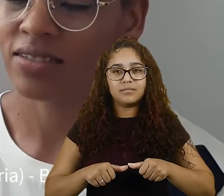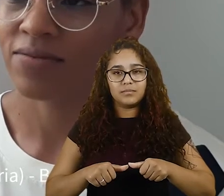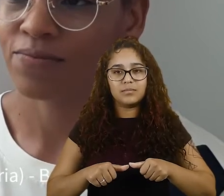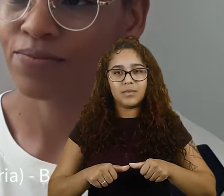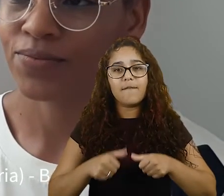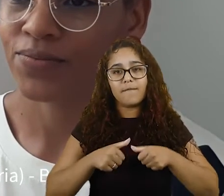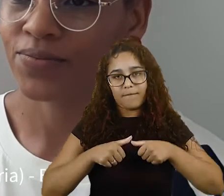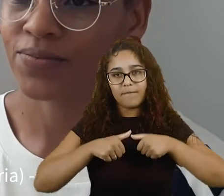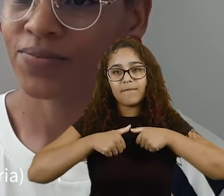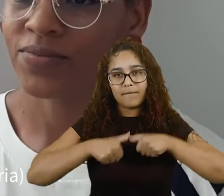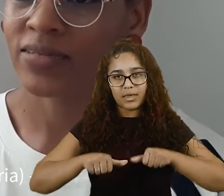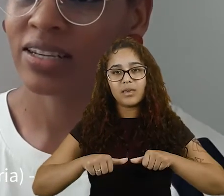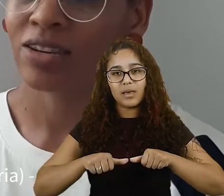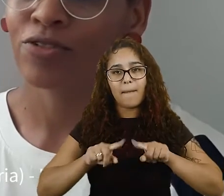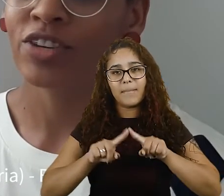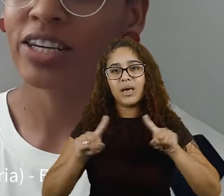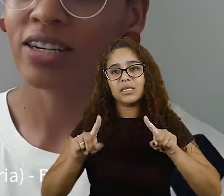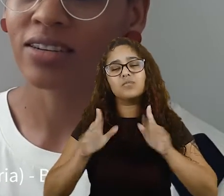fica.